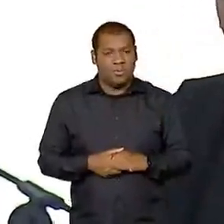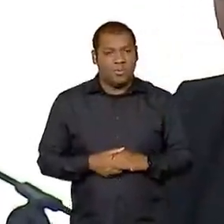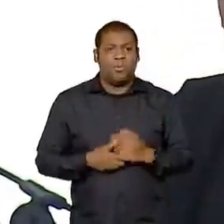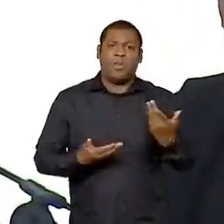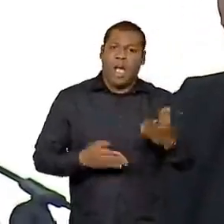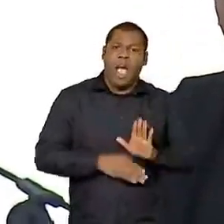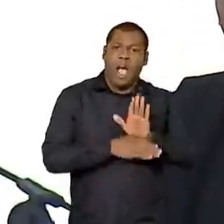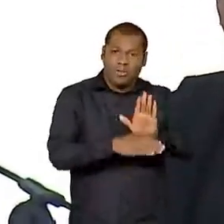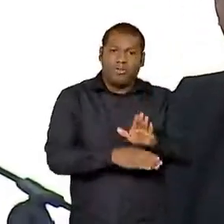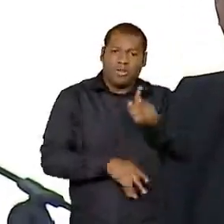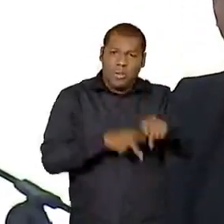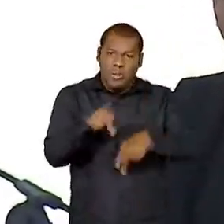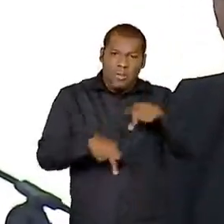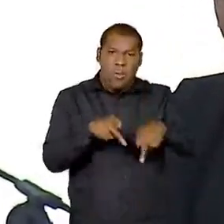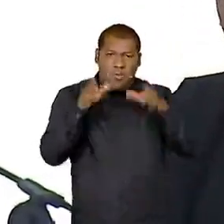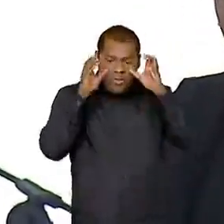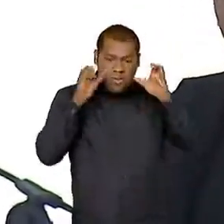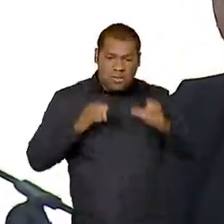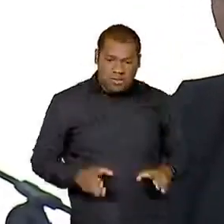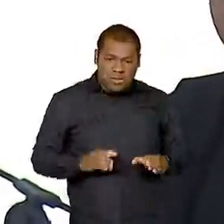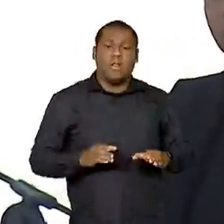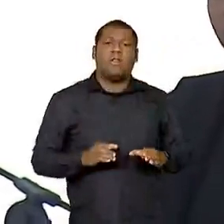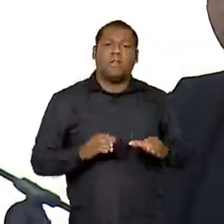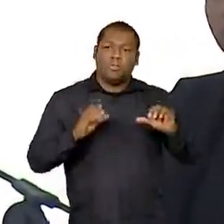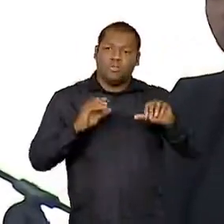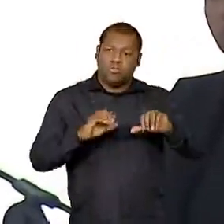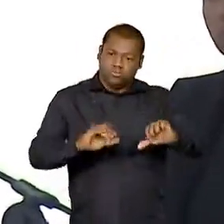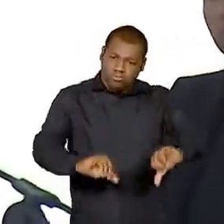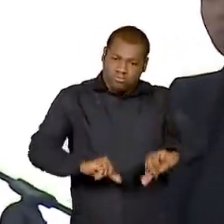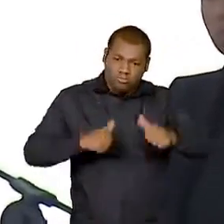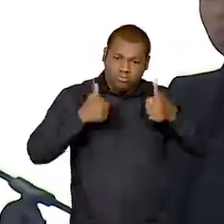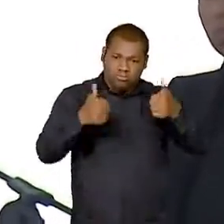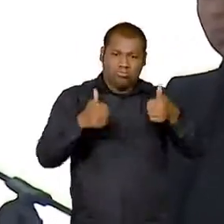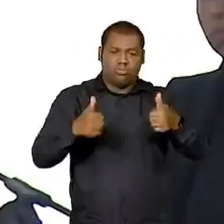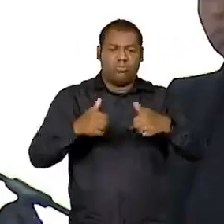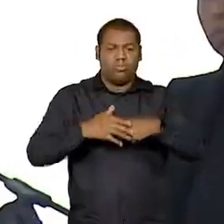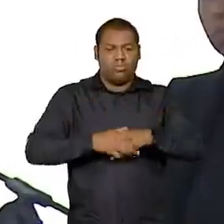pelo cidadão. Interessa que nós temos que deixar o legado. E nós vamos deixar o